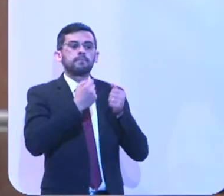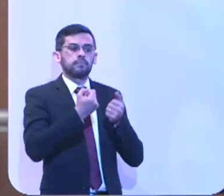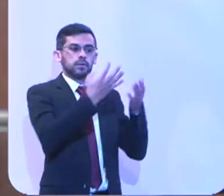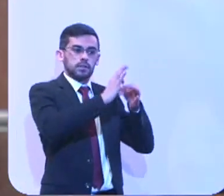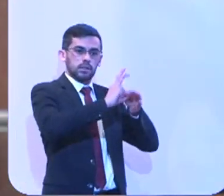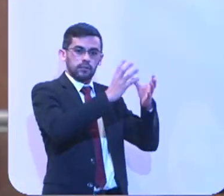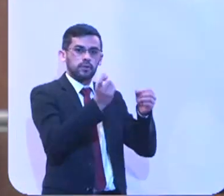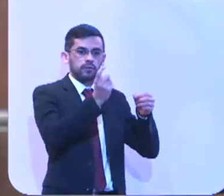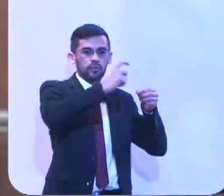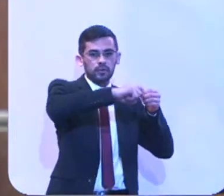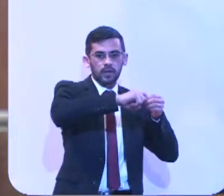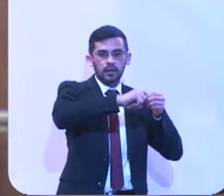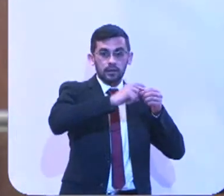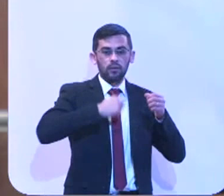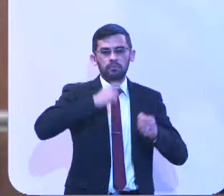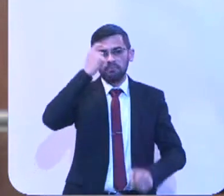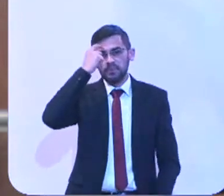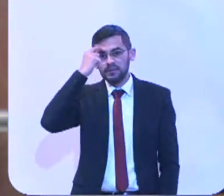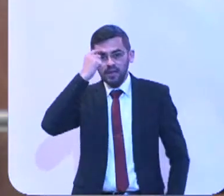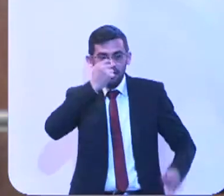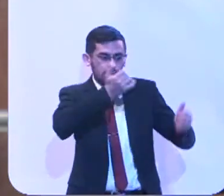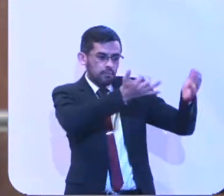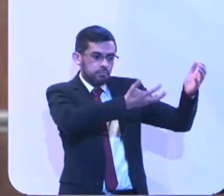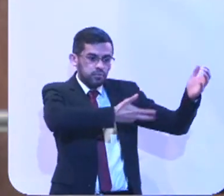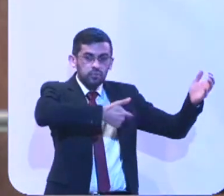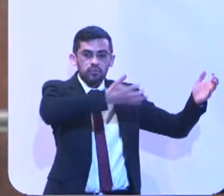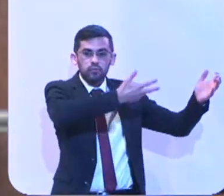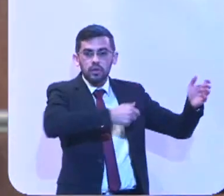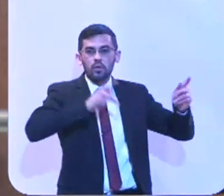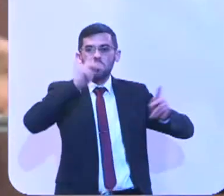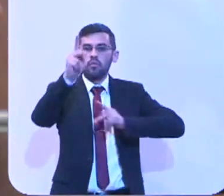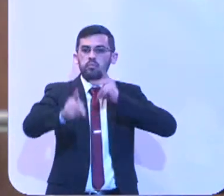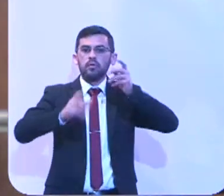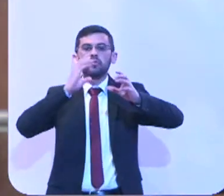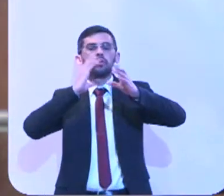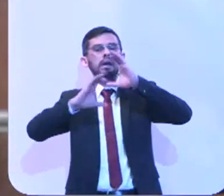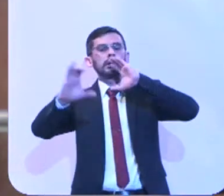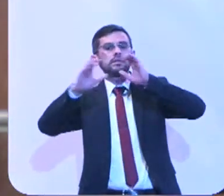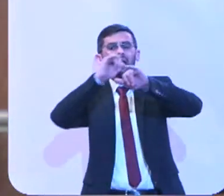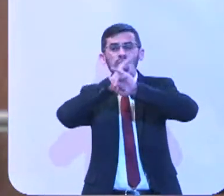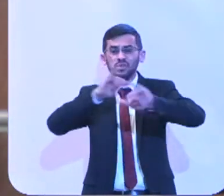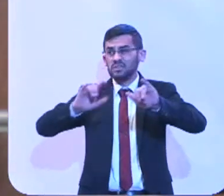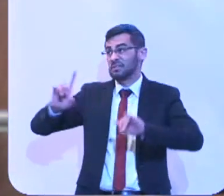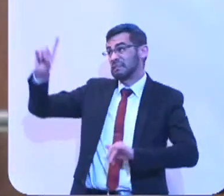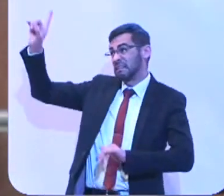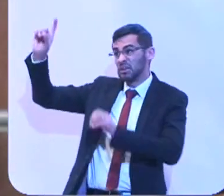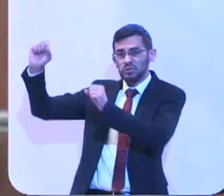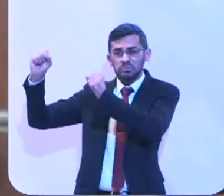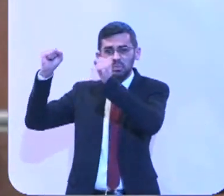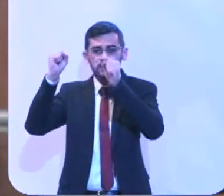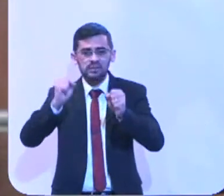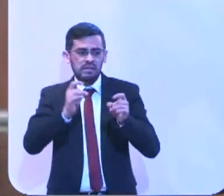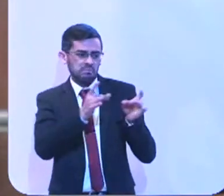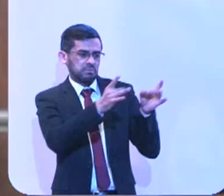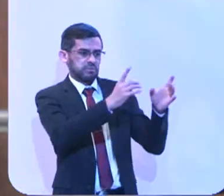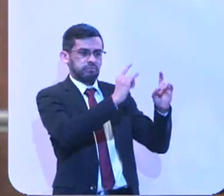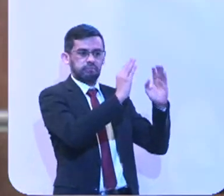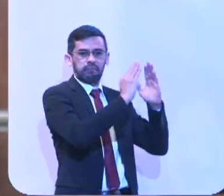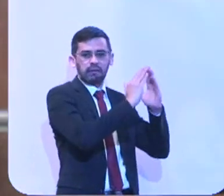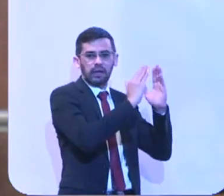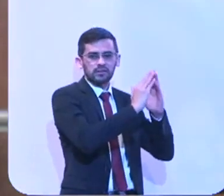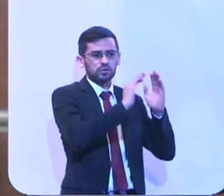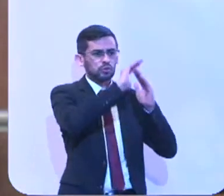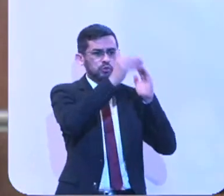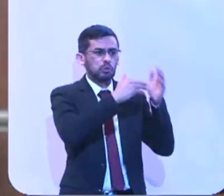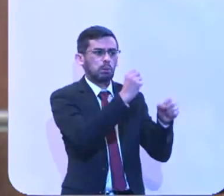eu consigo imaginar a harpa tocando, o povo cantando, eles proclamando um Deus vivo, abandonando suas casas, abandonando o que